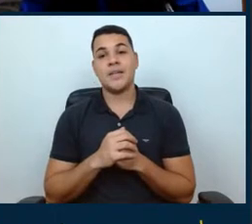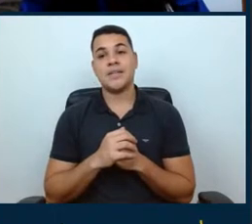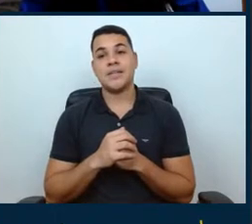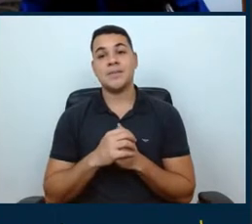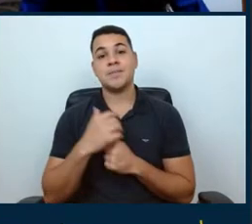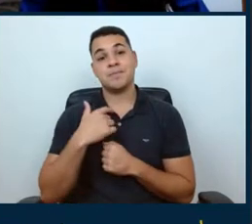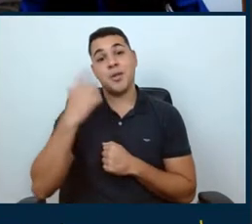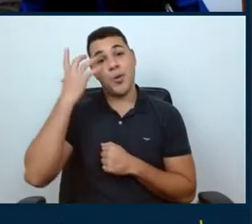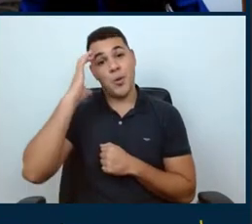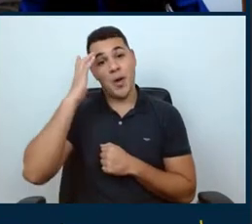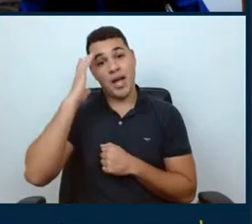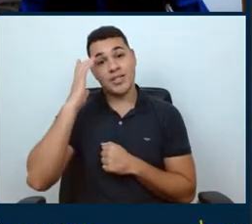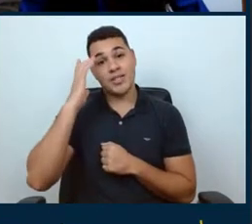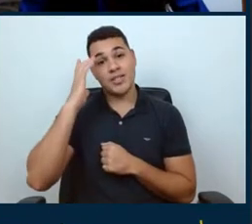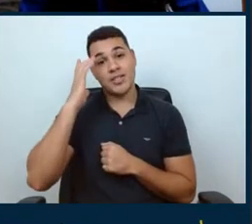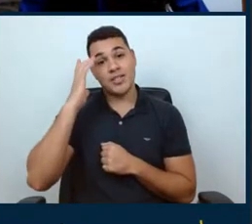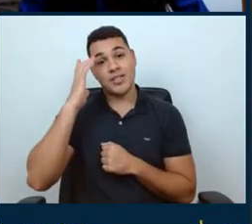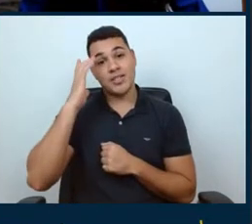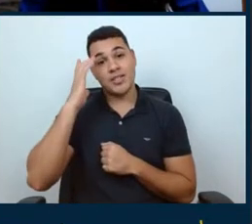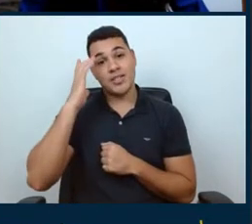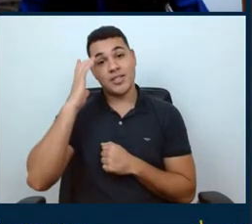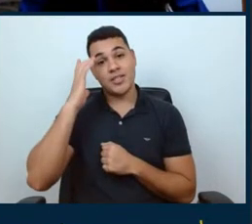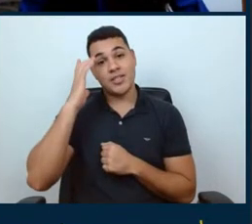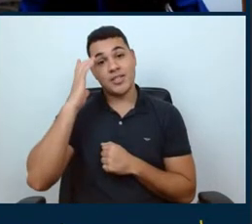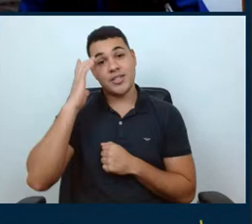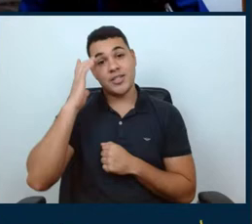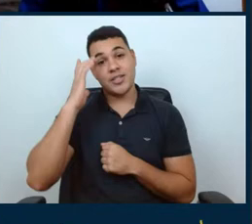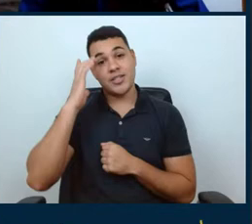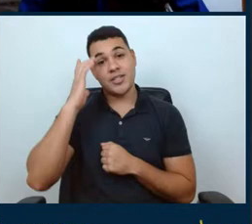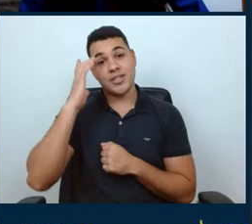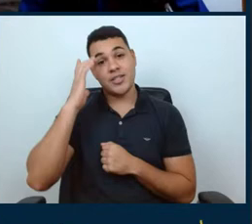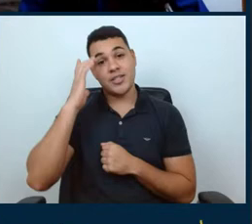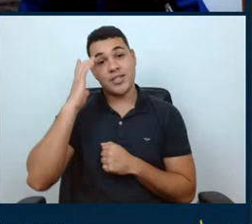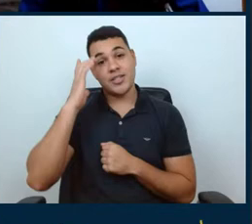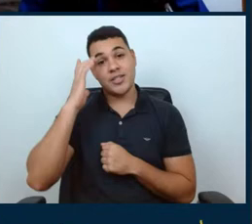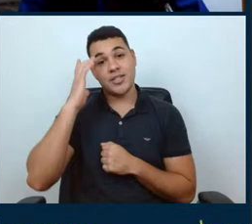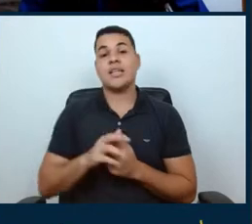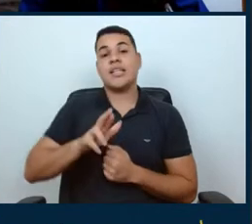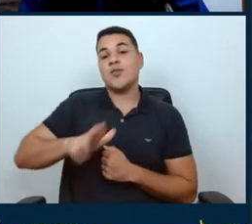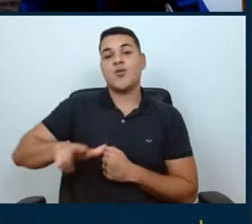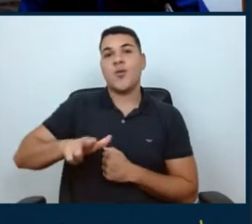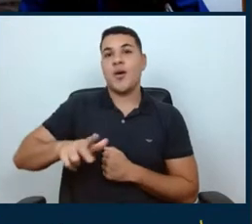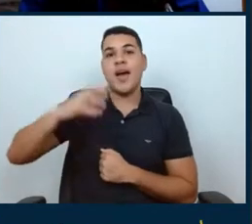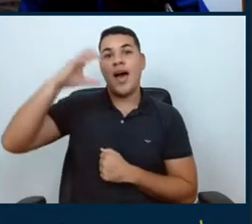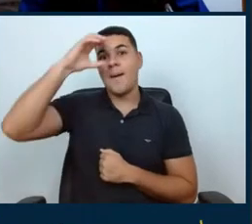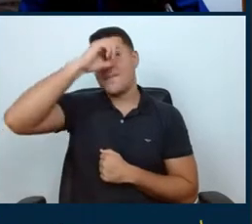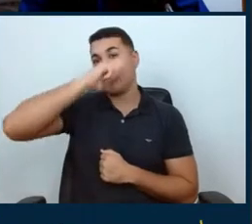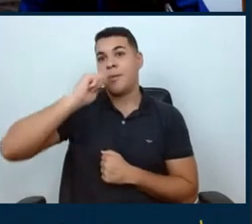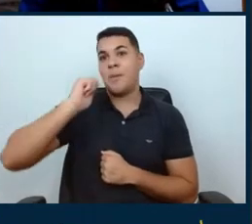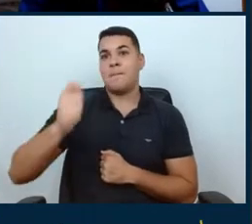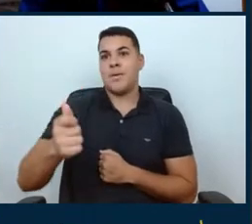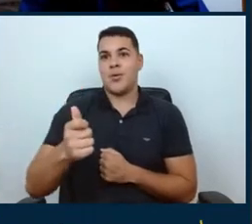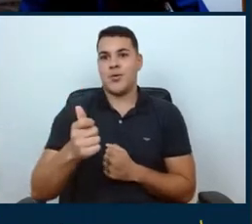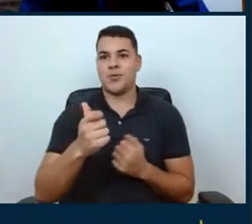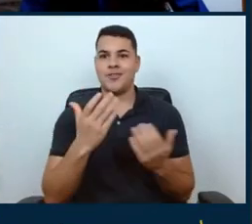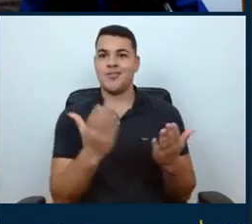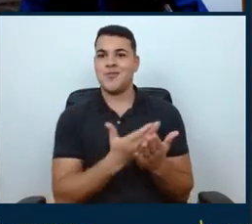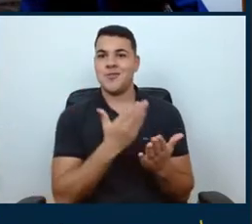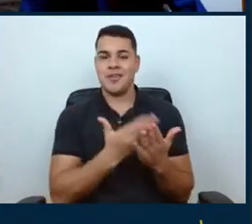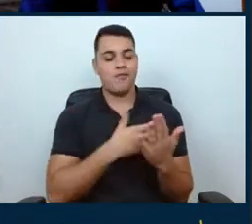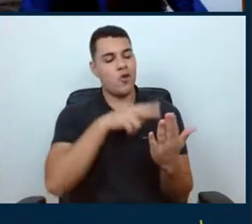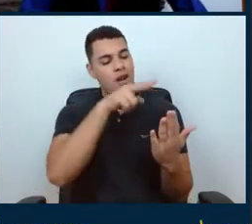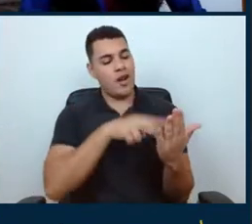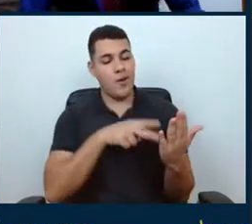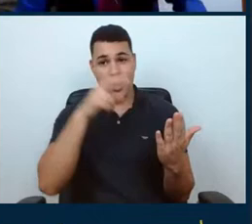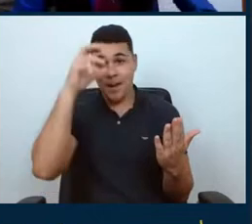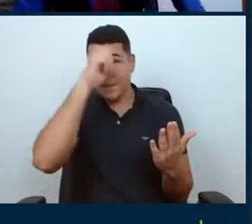que é experiência, né? Não é uma coisa assim que a gente consegue aprender num livro. A gente precisa de tempo,